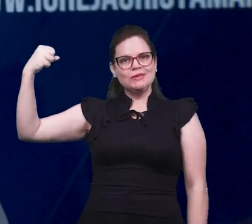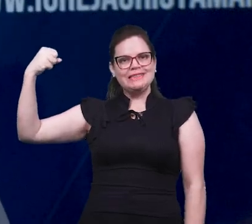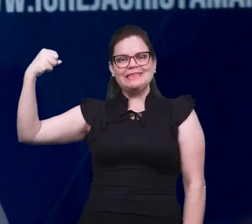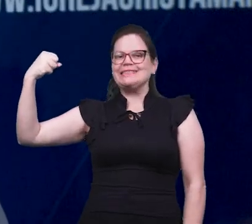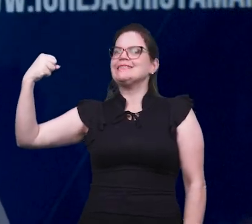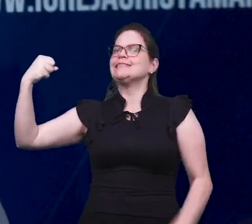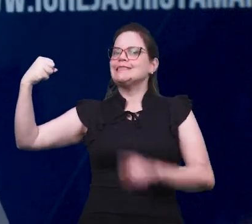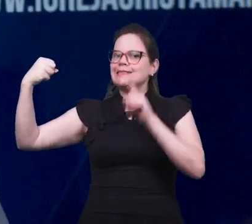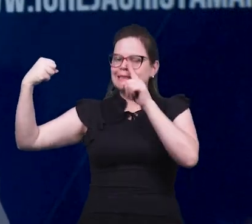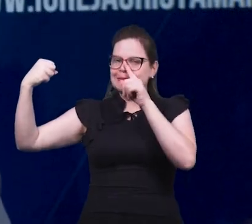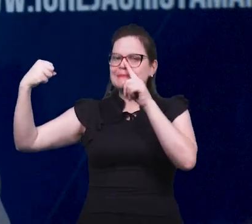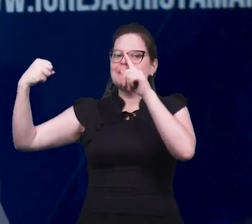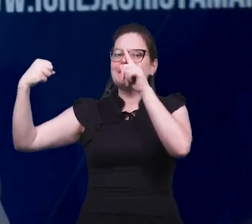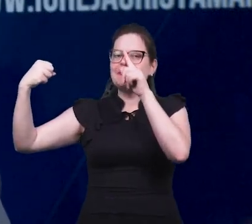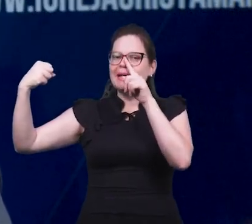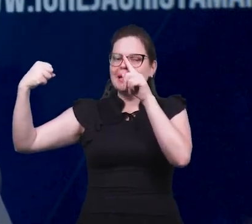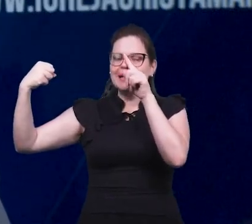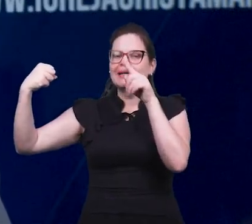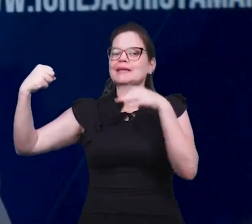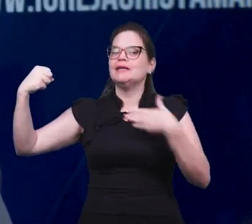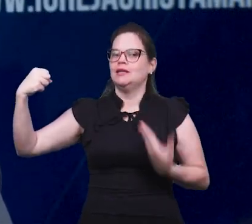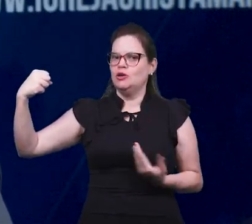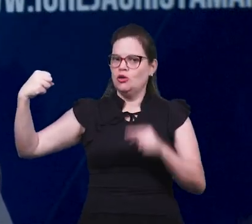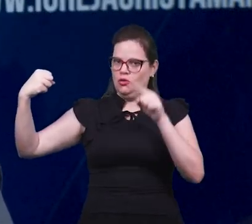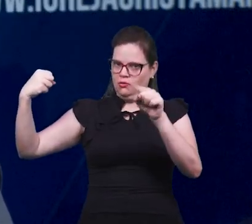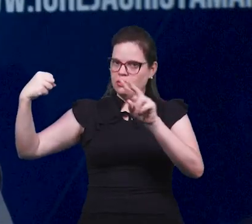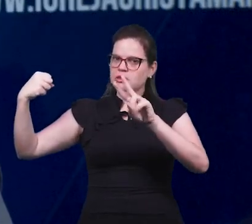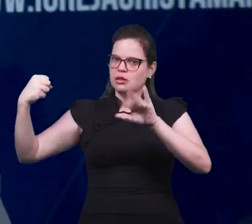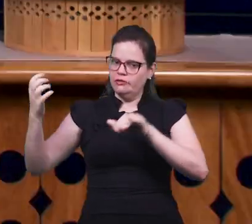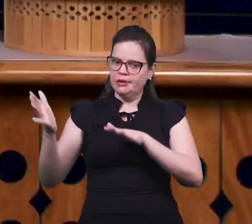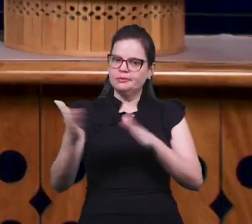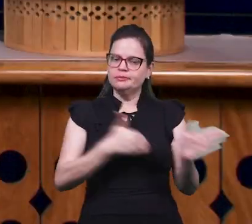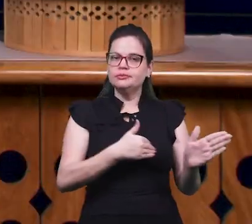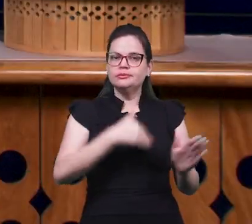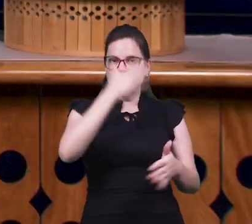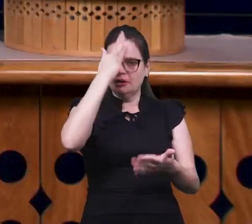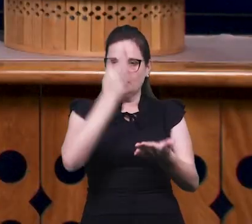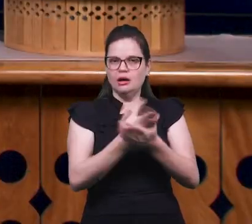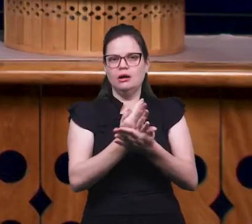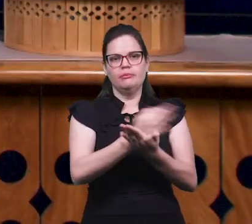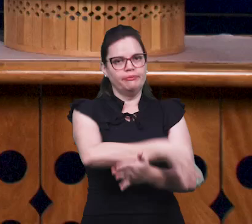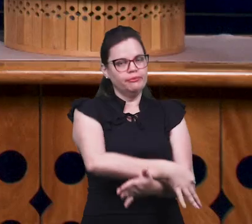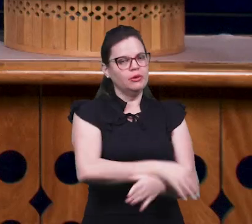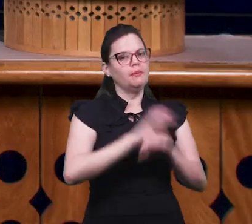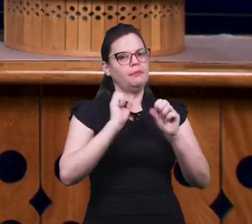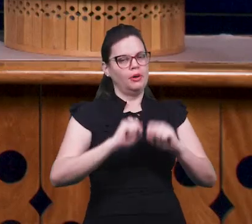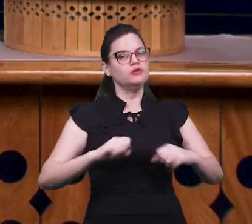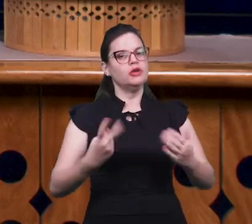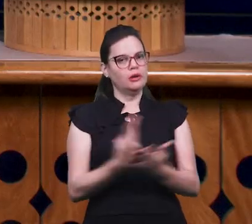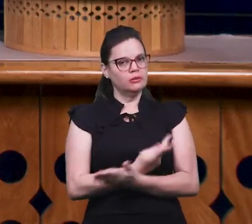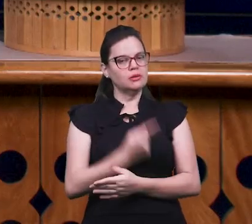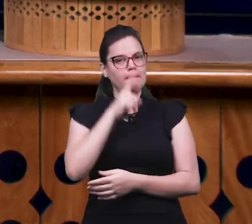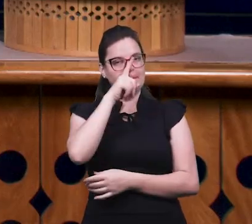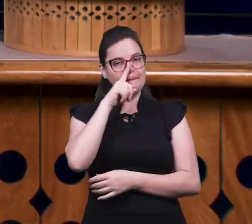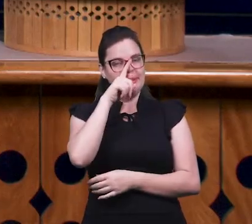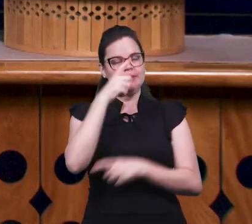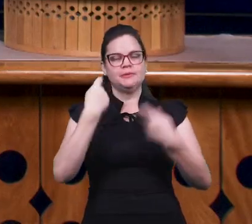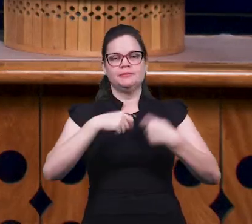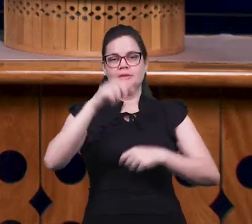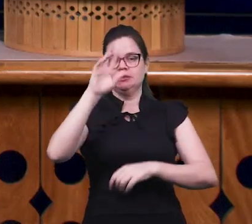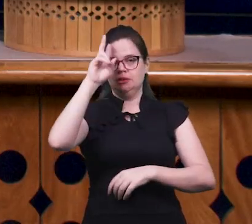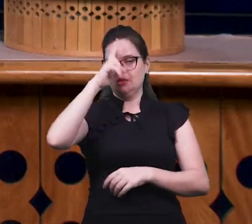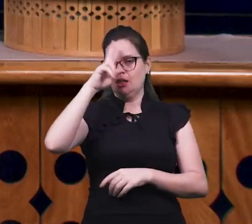falar com o homem não quer ouvir a voz de Deus mais, olha, vai para a apostasia mesmo, despreza o Senhor, vai para a apostasia. Então esse é o perigo. Nós temos que lembrar,